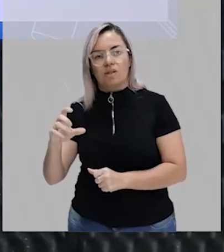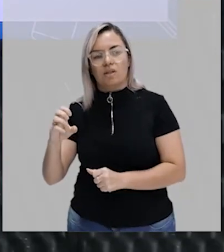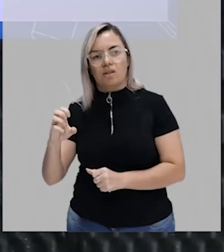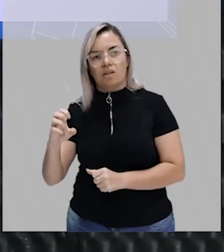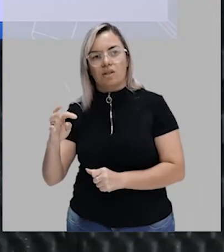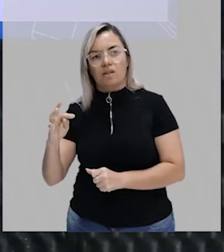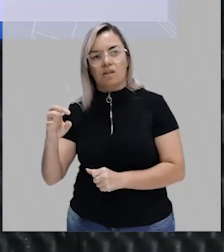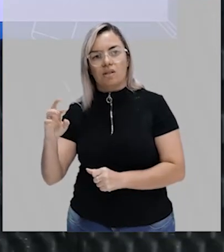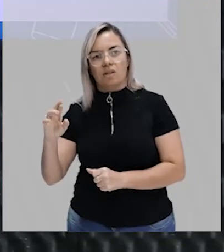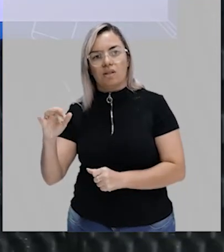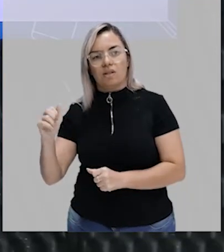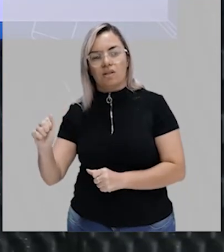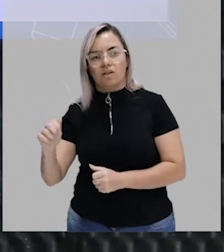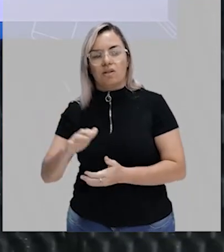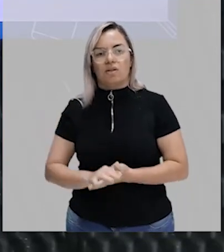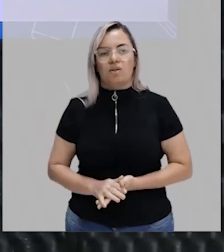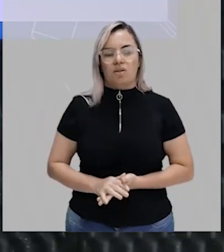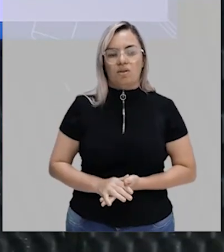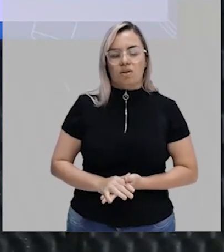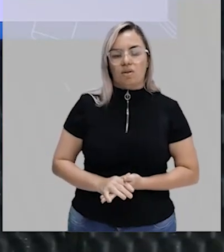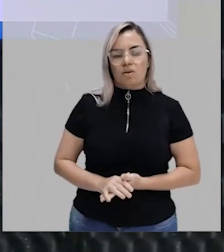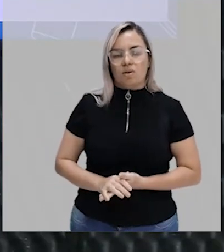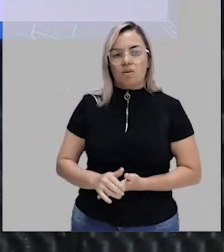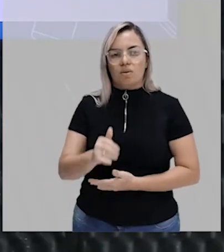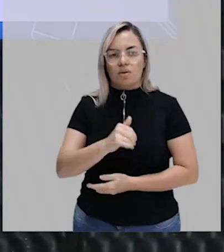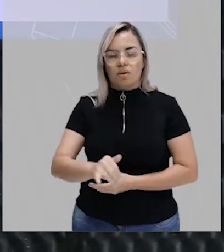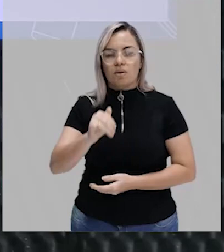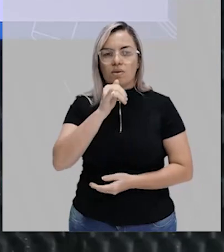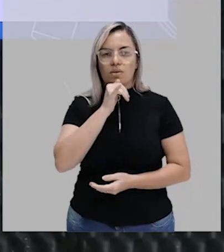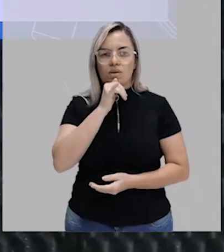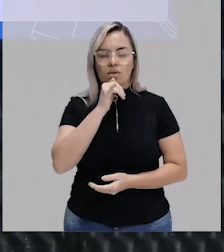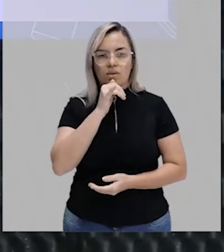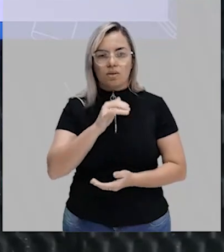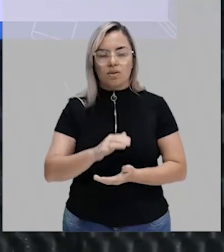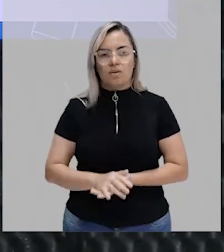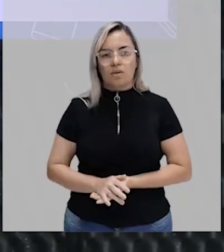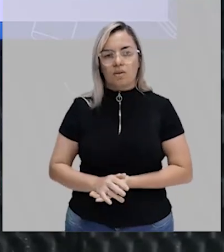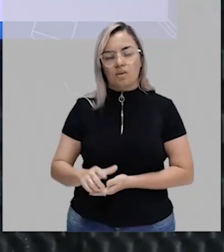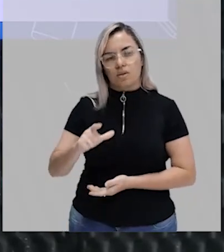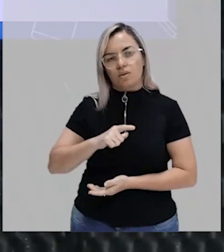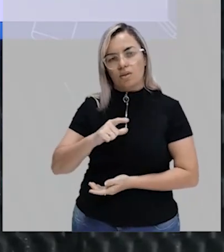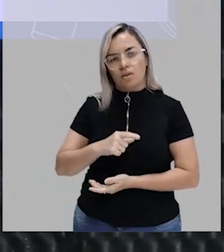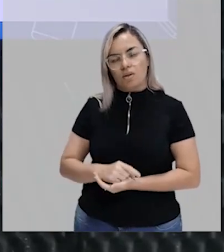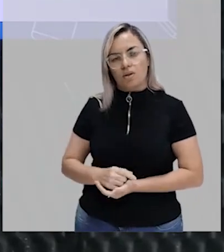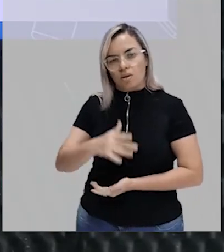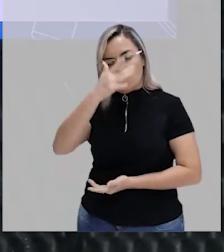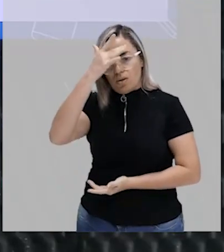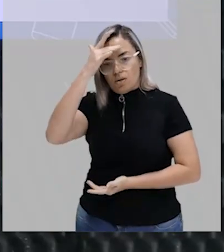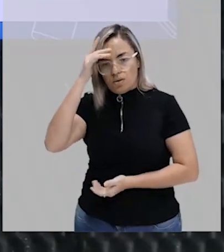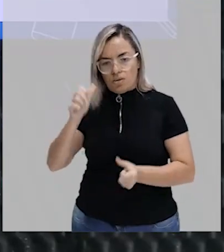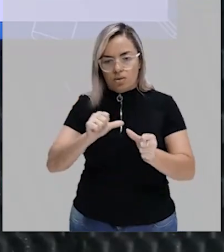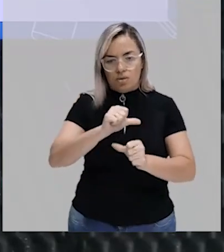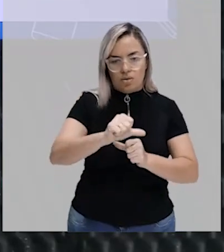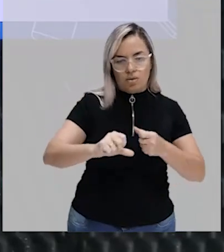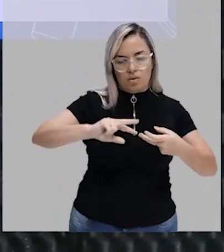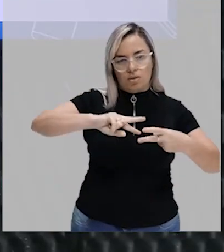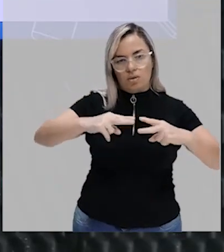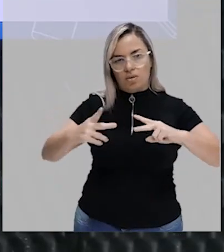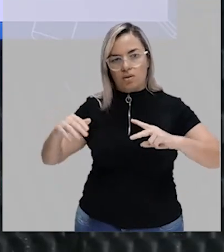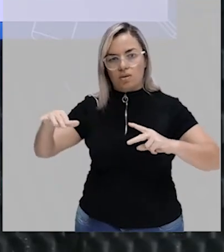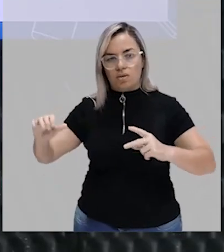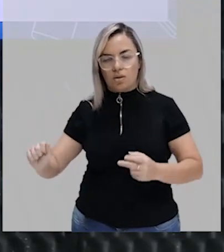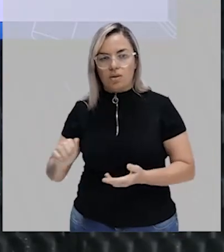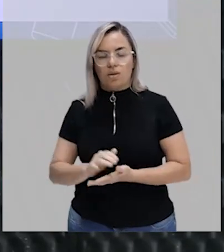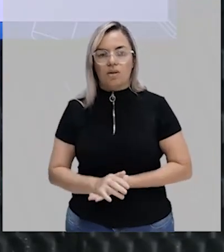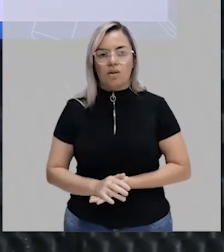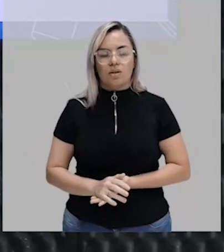eu sofra, alguém sofra, não vou dizer eu, né? Digamos que eu tenha alguém que sofra uma mutação genética e ele venha contrair